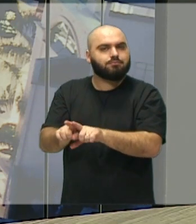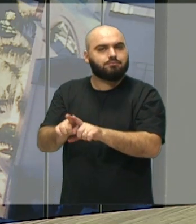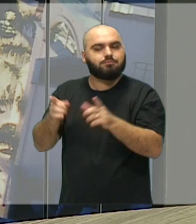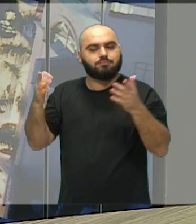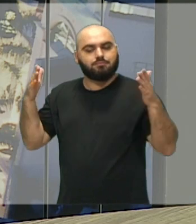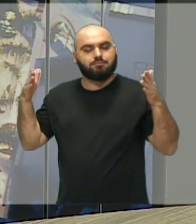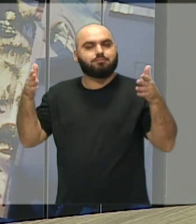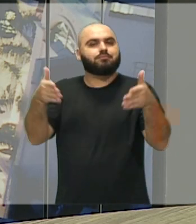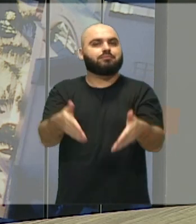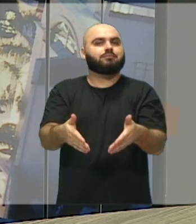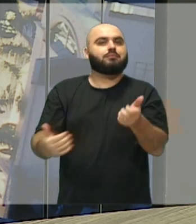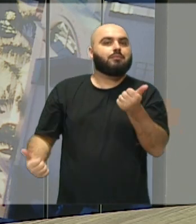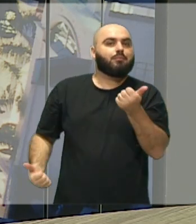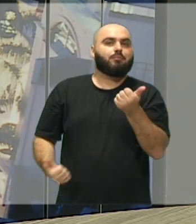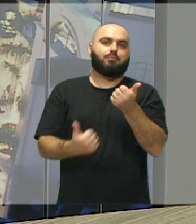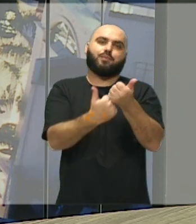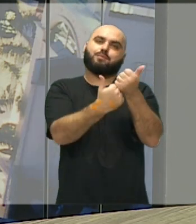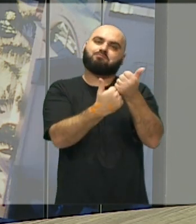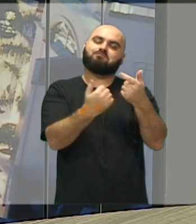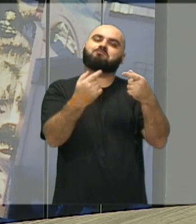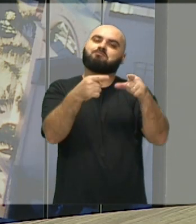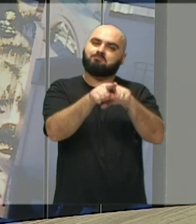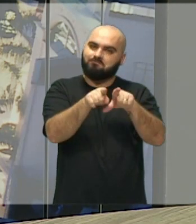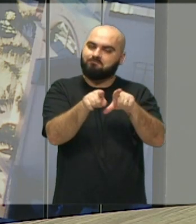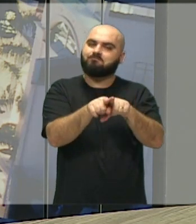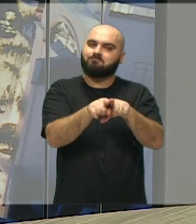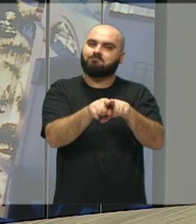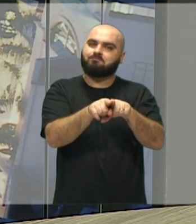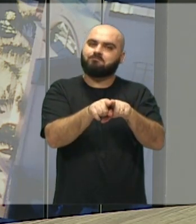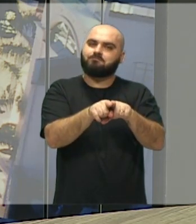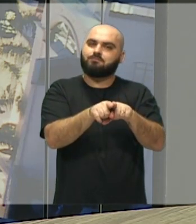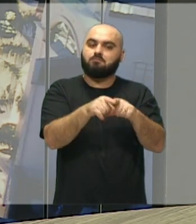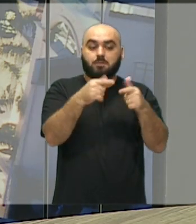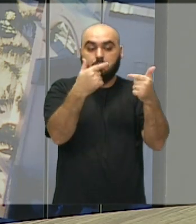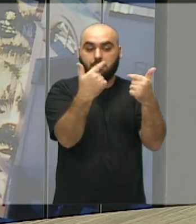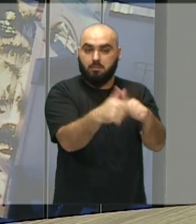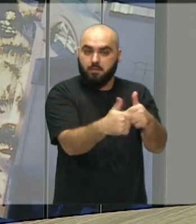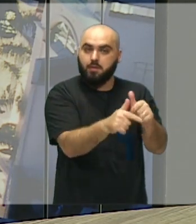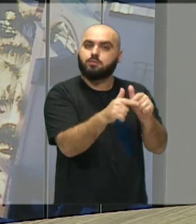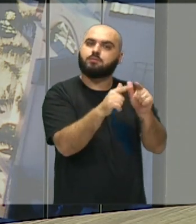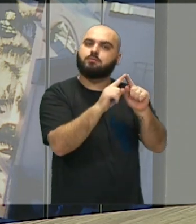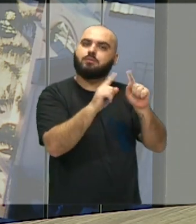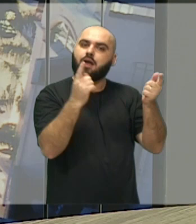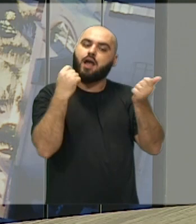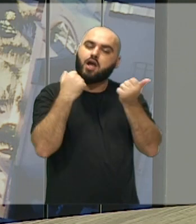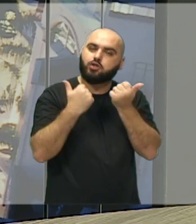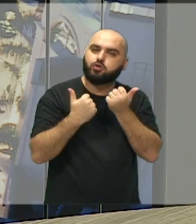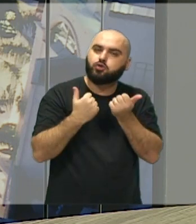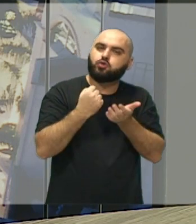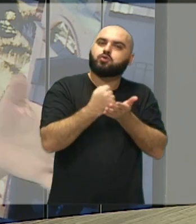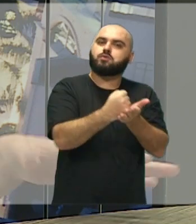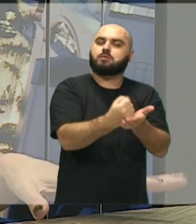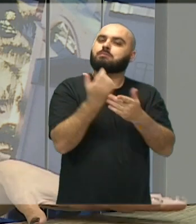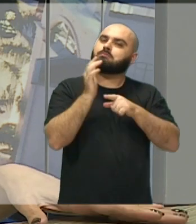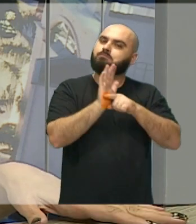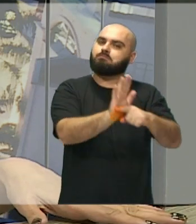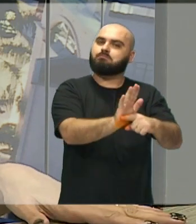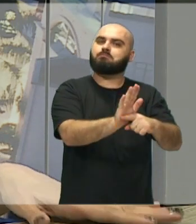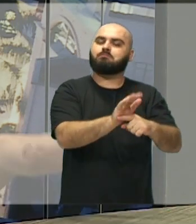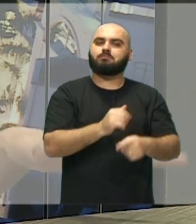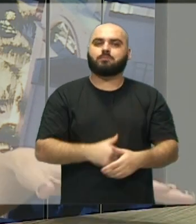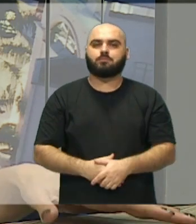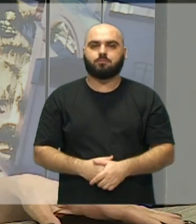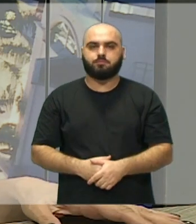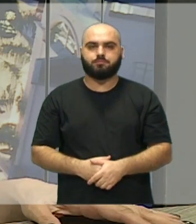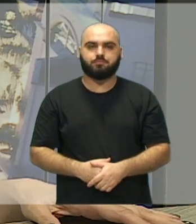também sendo um aporte... através da mão de obra, mas acaba sendo que ajuda bastante. No projeto